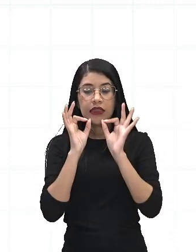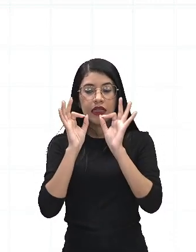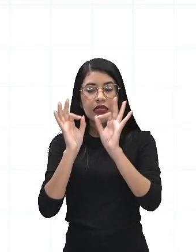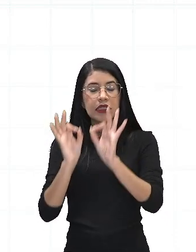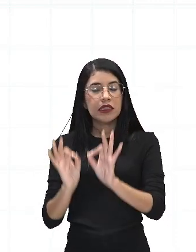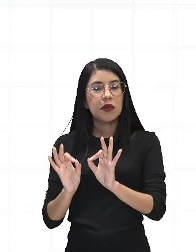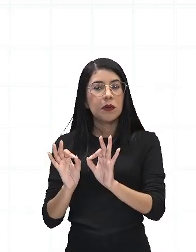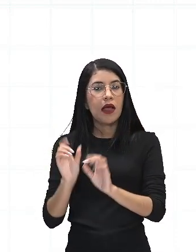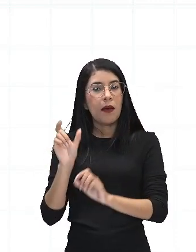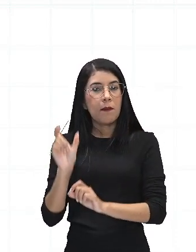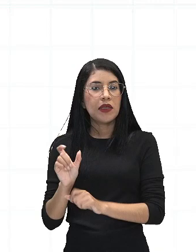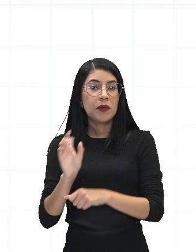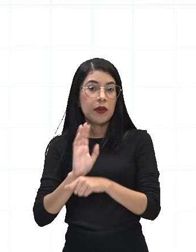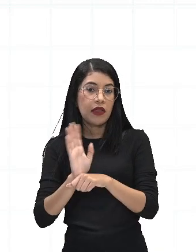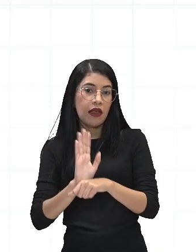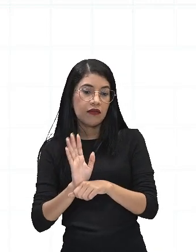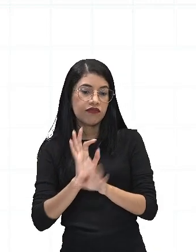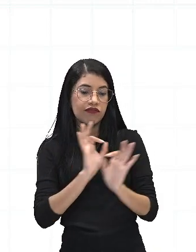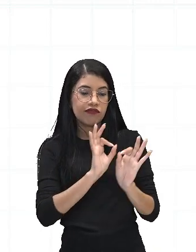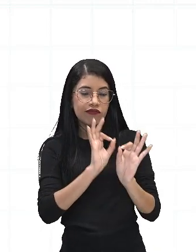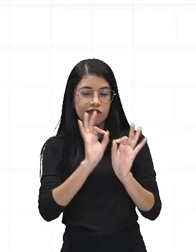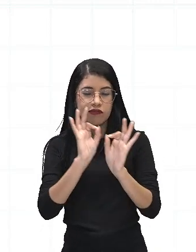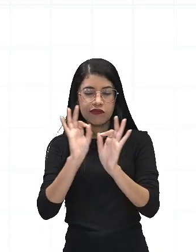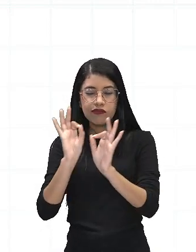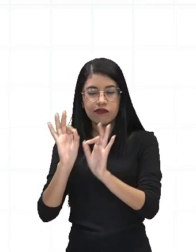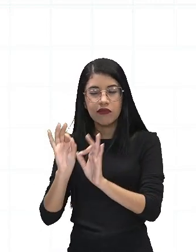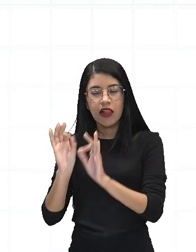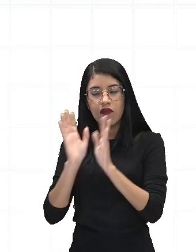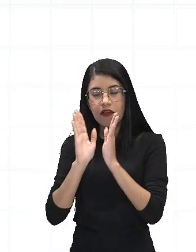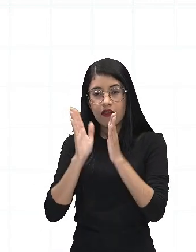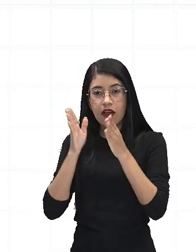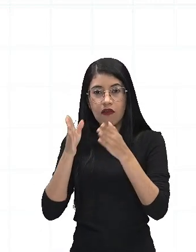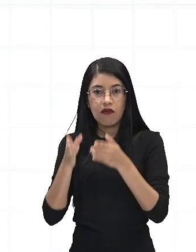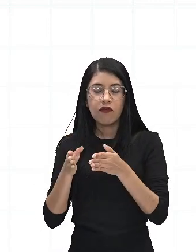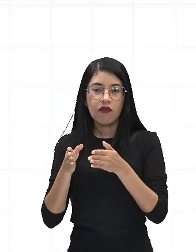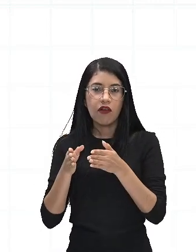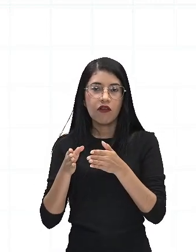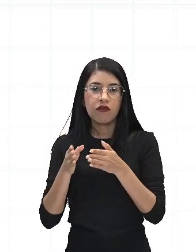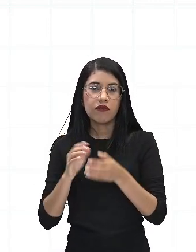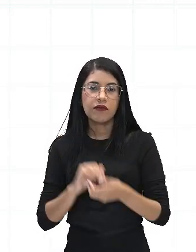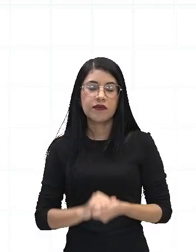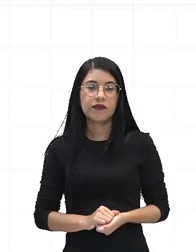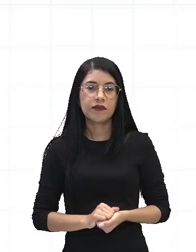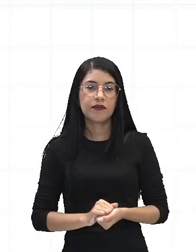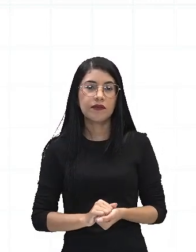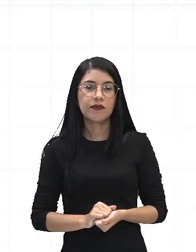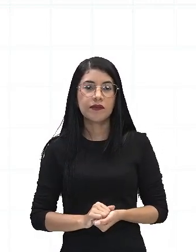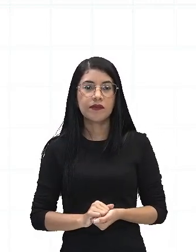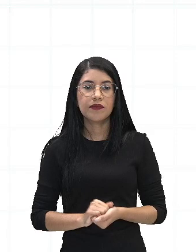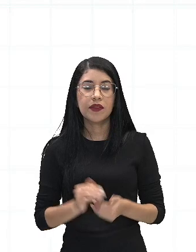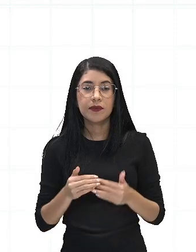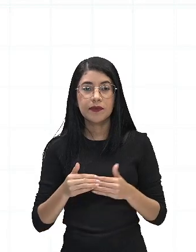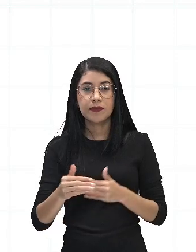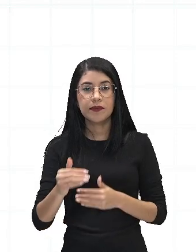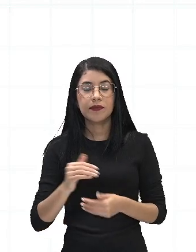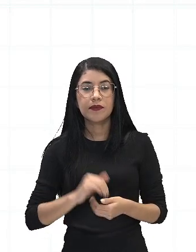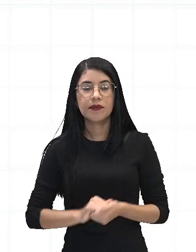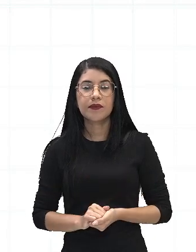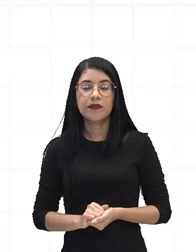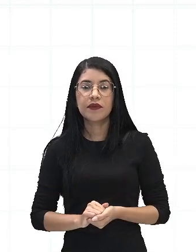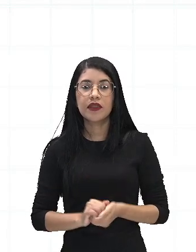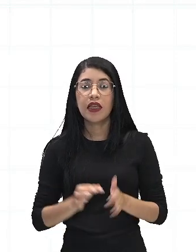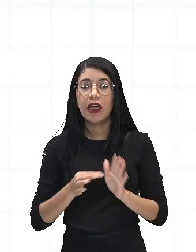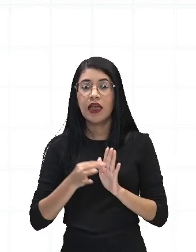pessoa que está assistindo, é algo que vai chamar a atenção, ok? Vamos seguir? Então,